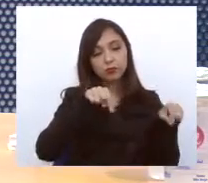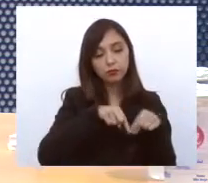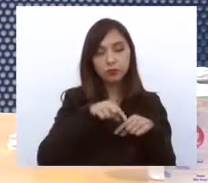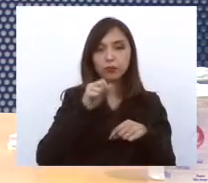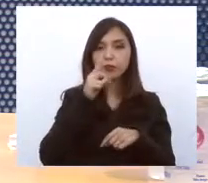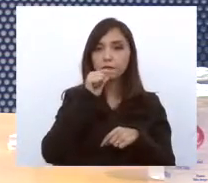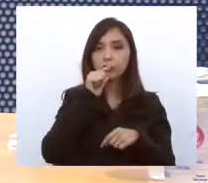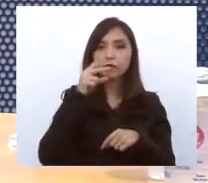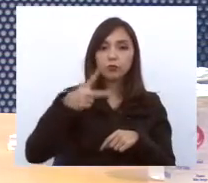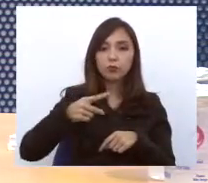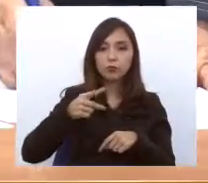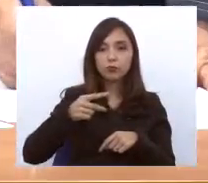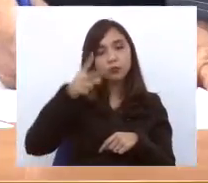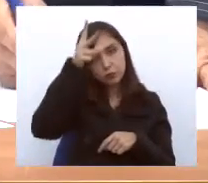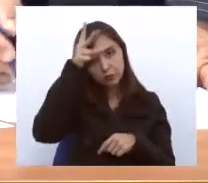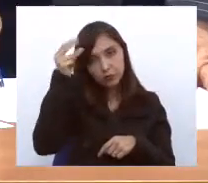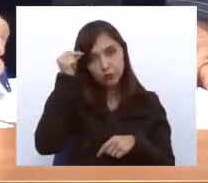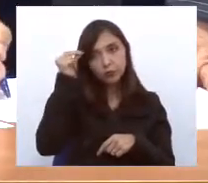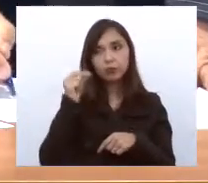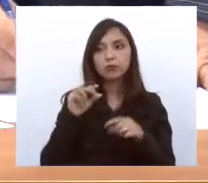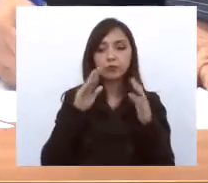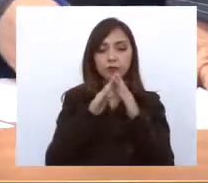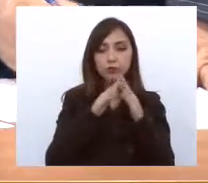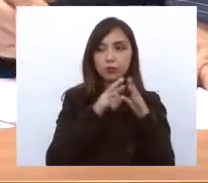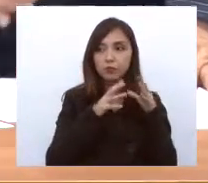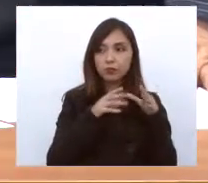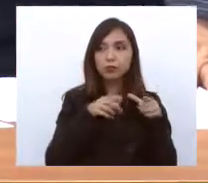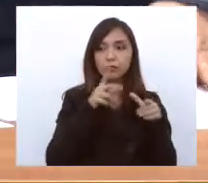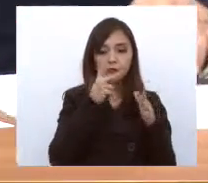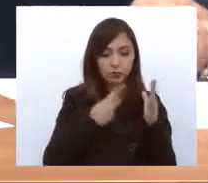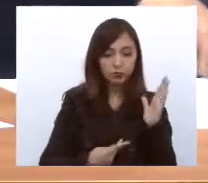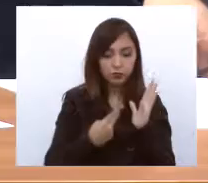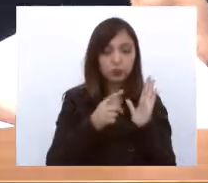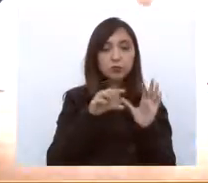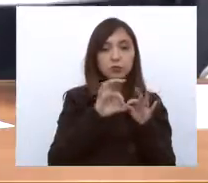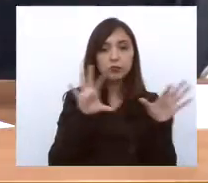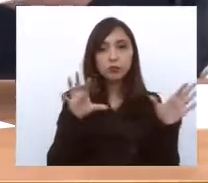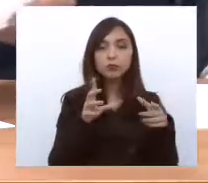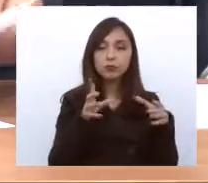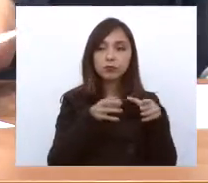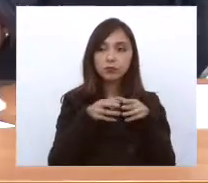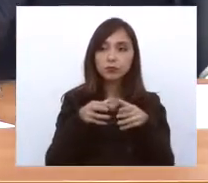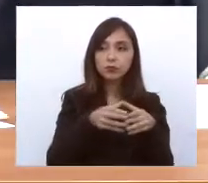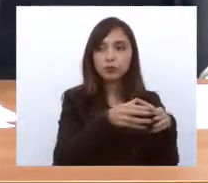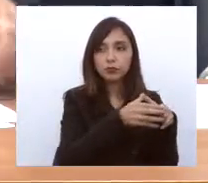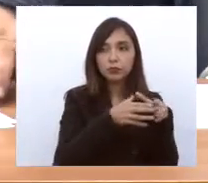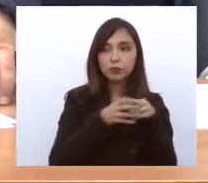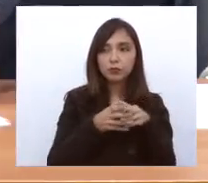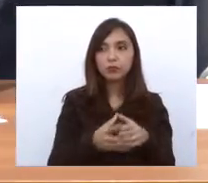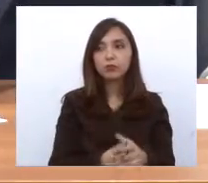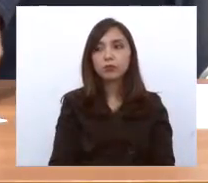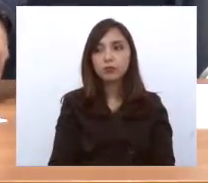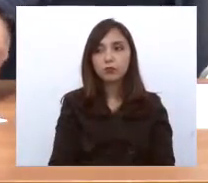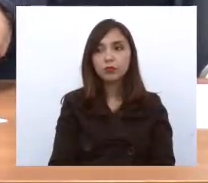Autora, Prefeitura. Consulta a casa do presente projeto e objeto de deliberação.